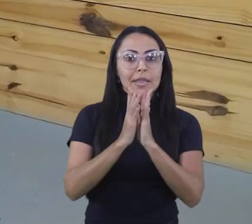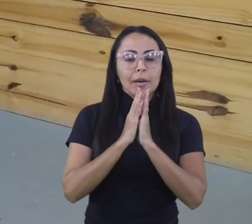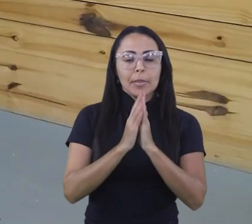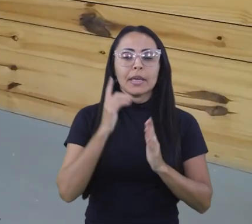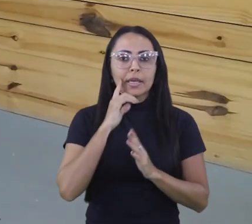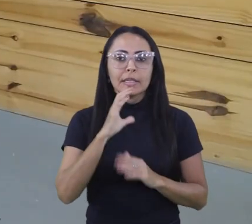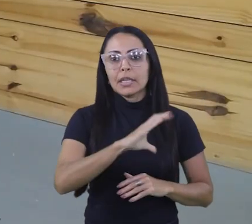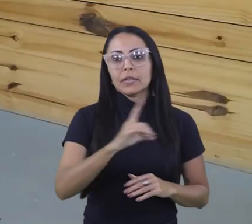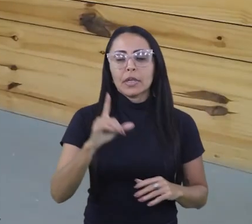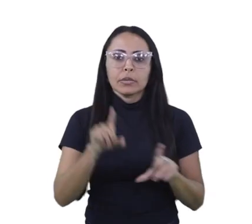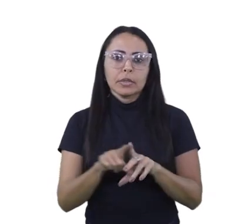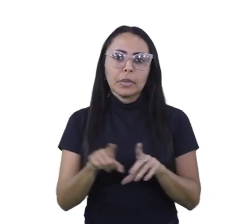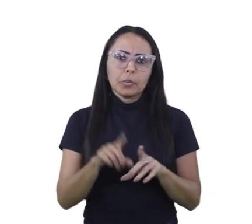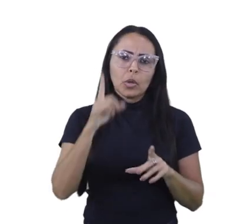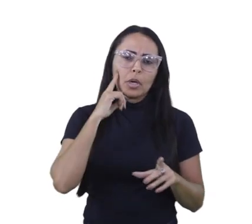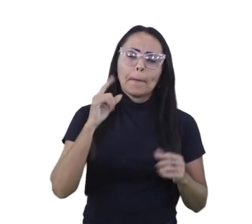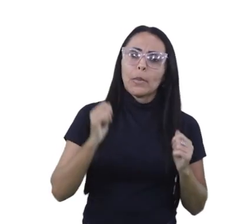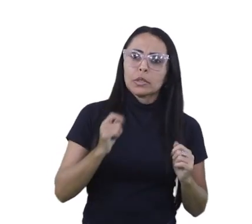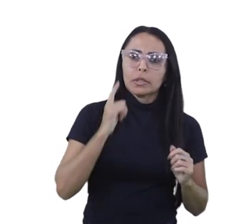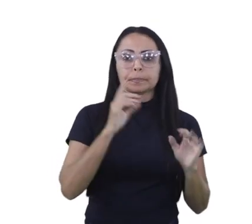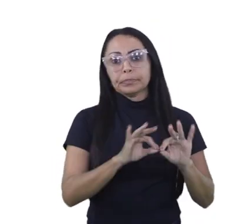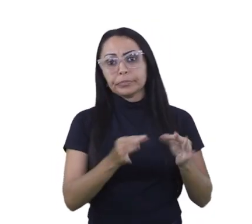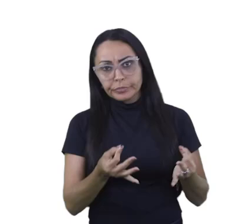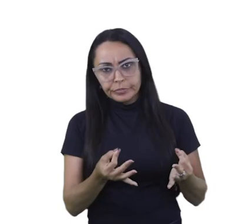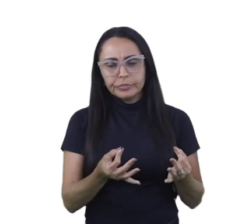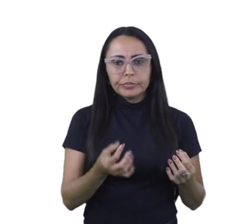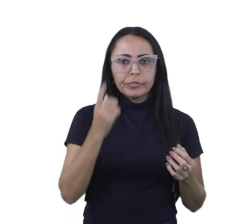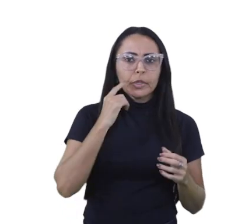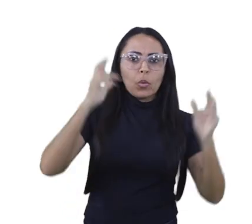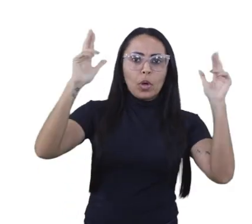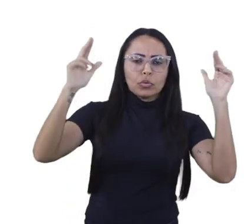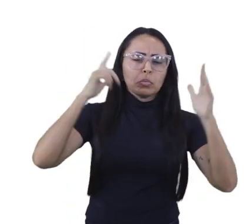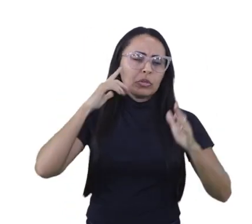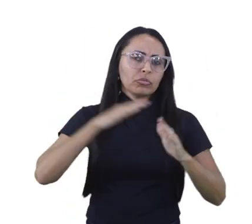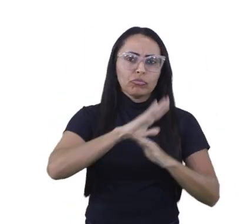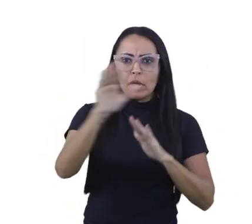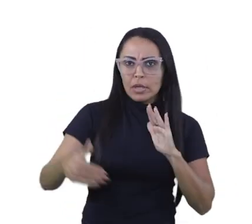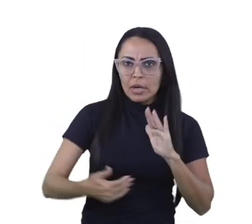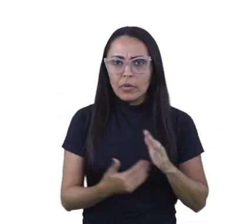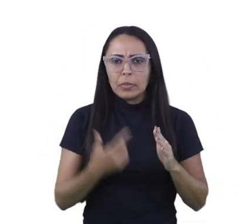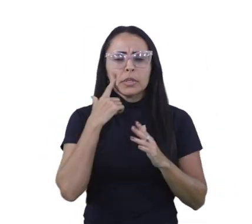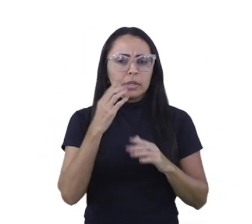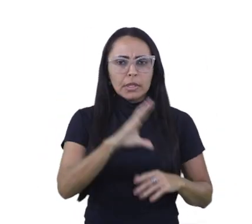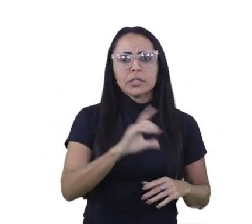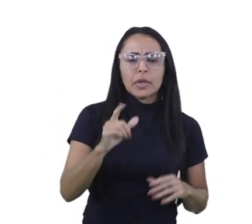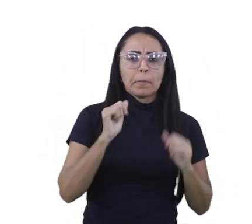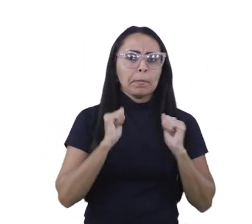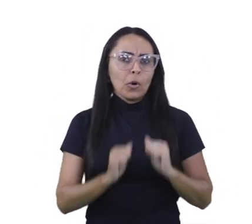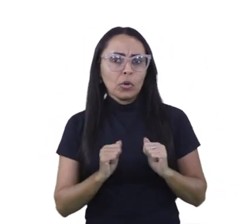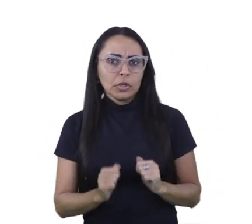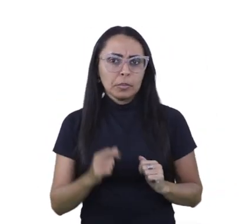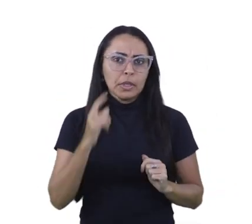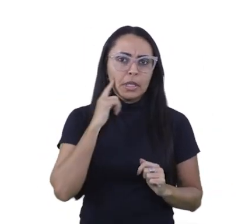classificação também. Então, eles podem ser simples. Então, pode ter um livro que tem um assunto mais geral e aí você pode classificar ele, dependendo do tamanho